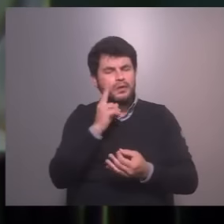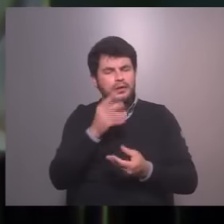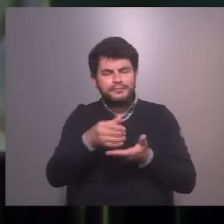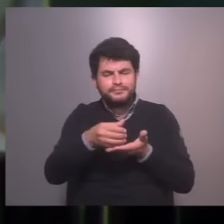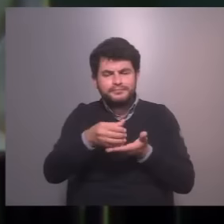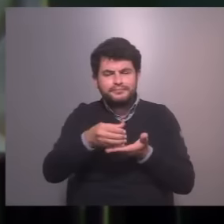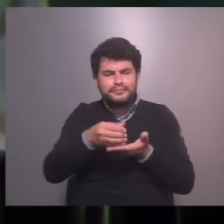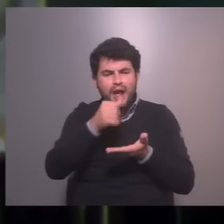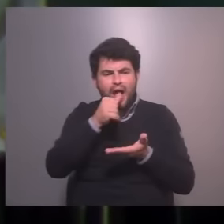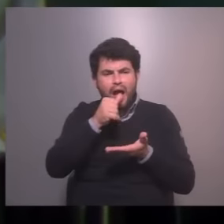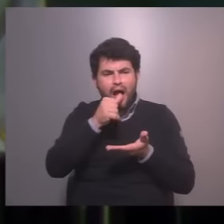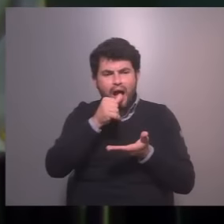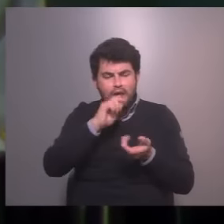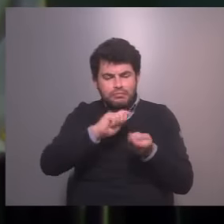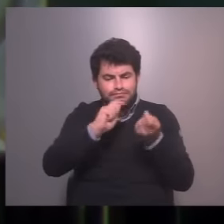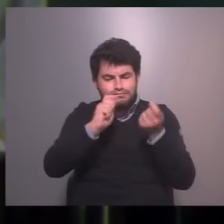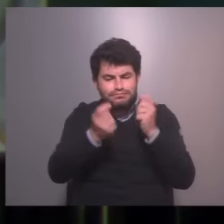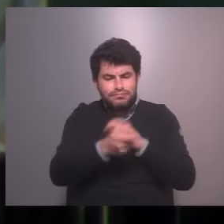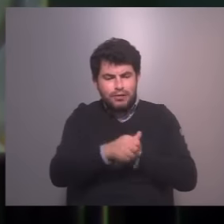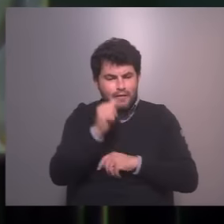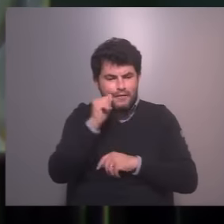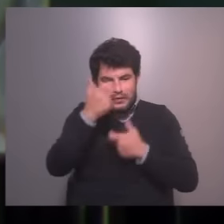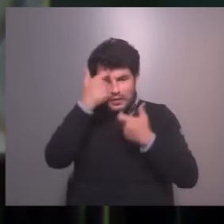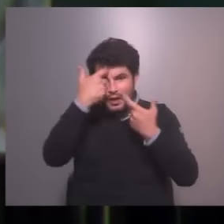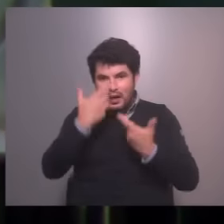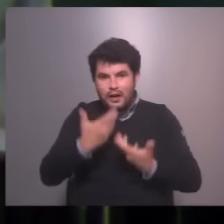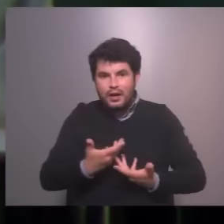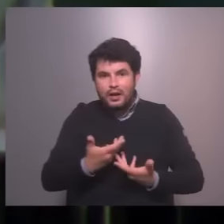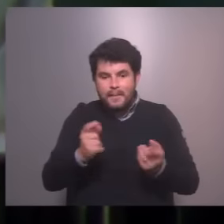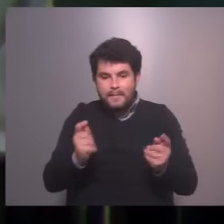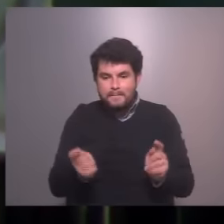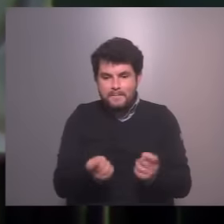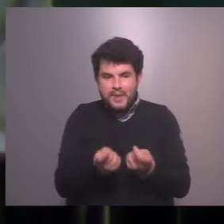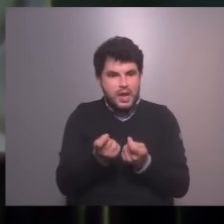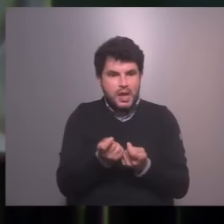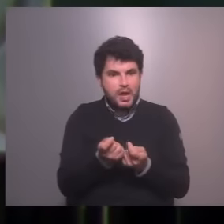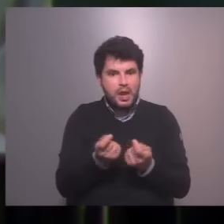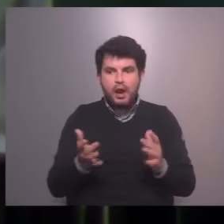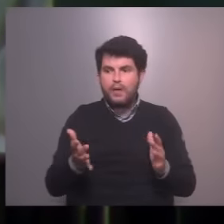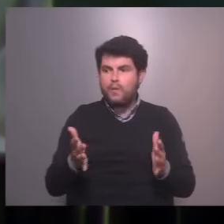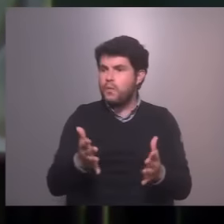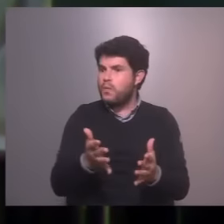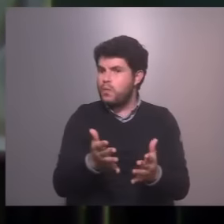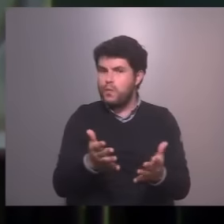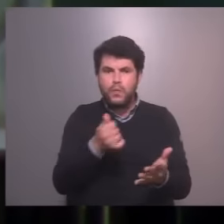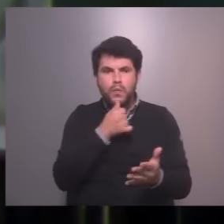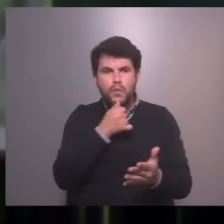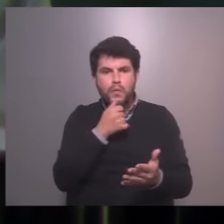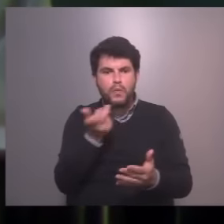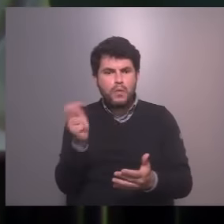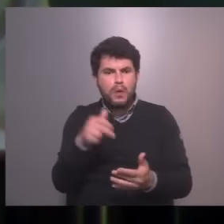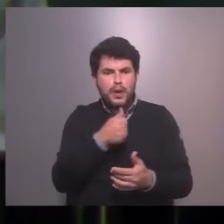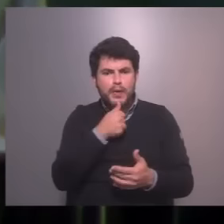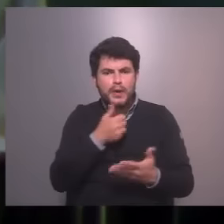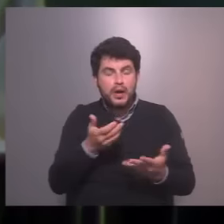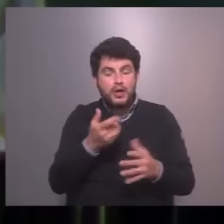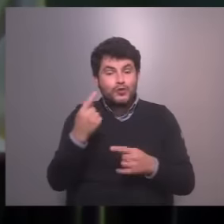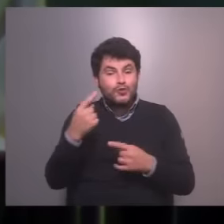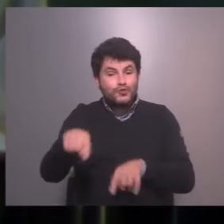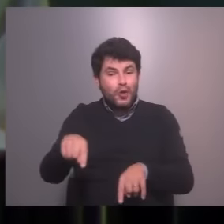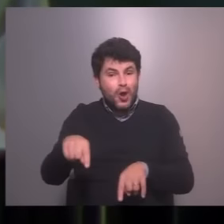E eles levaram. Quando o chefe de mesa provou a água transformada em